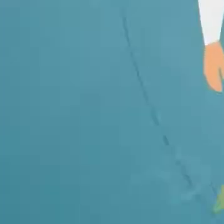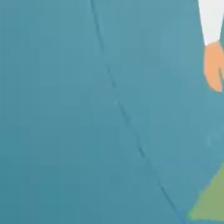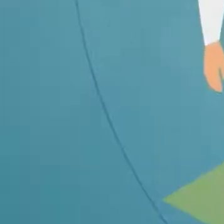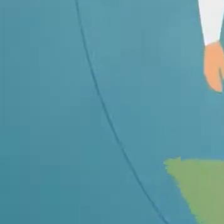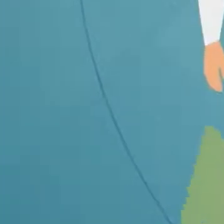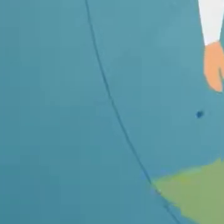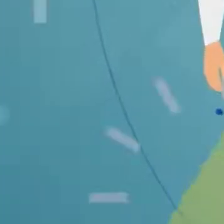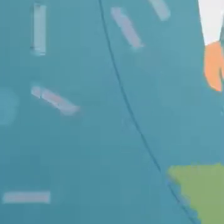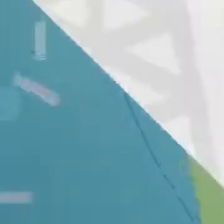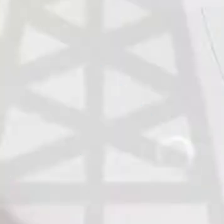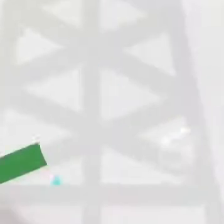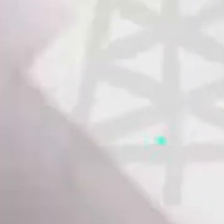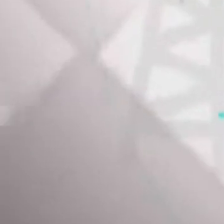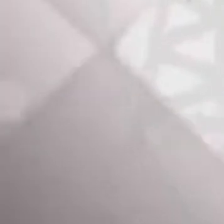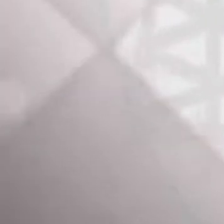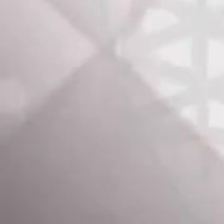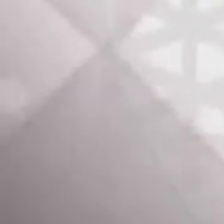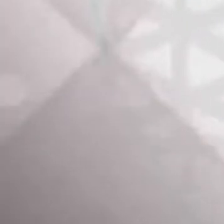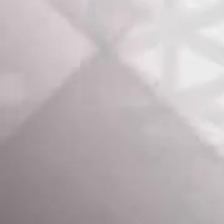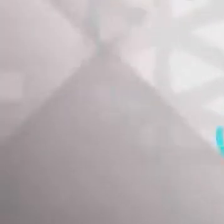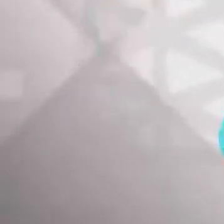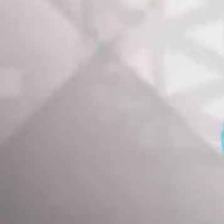E aí